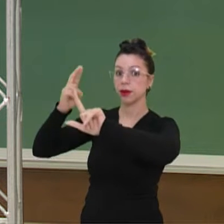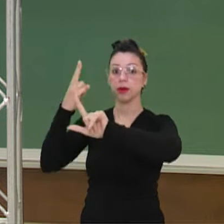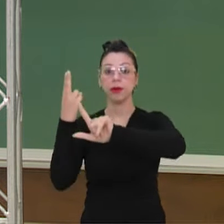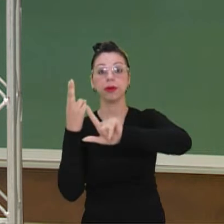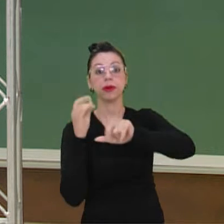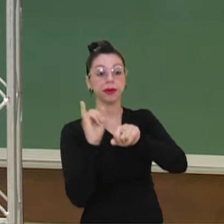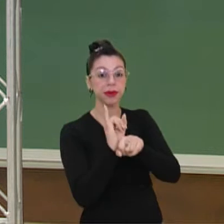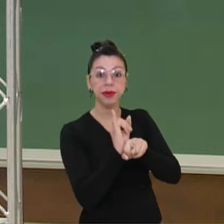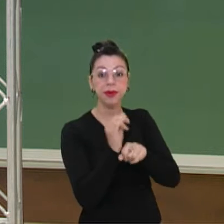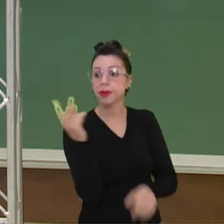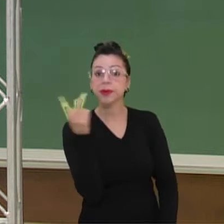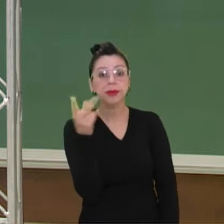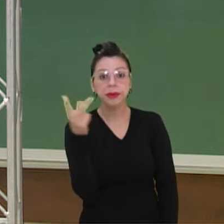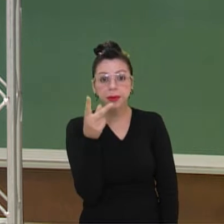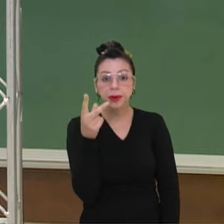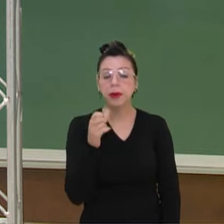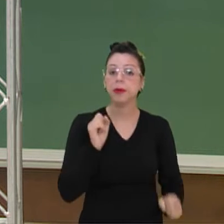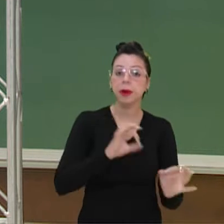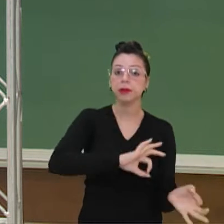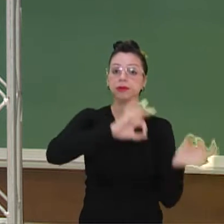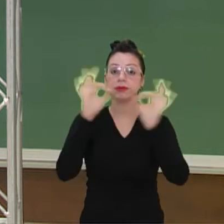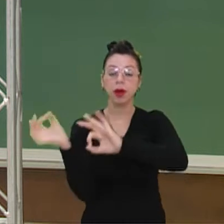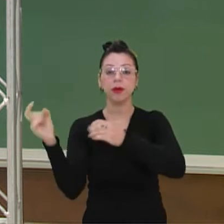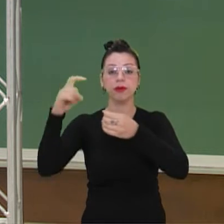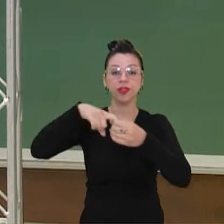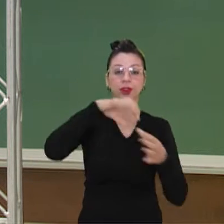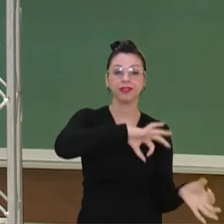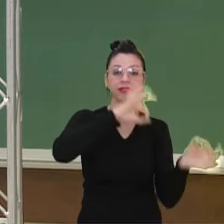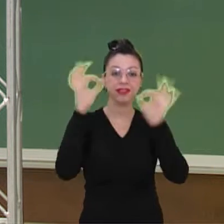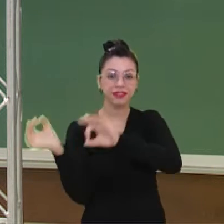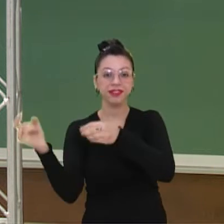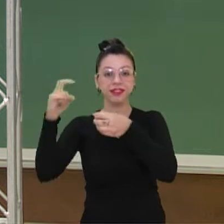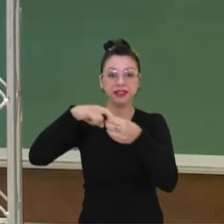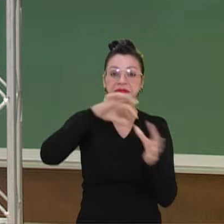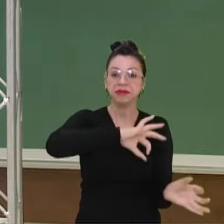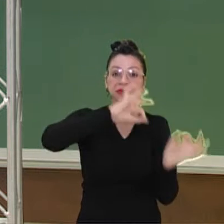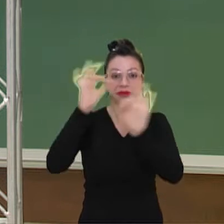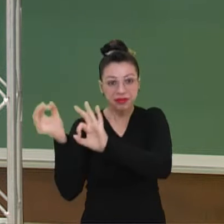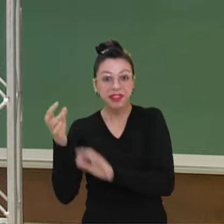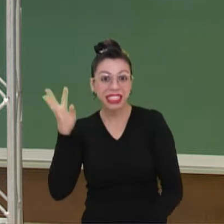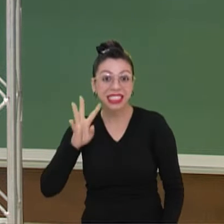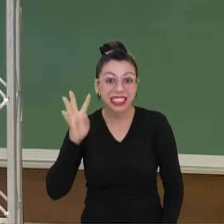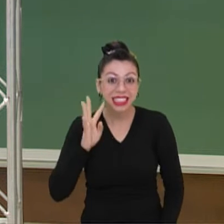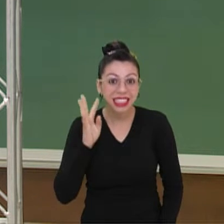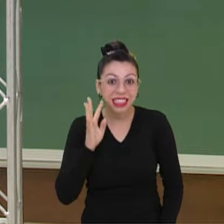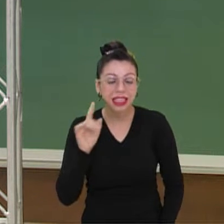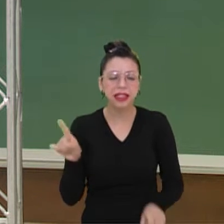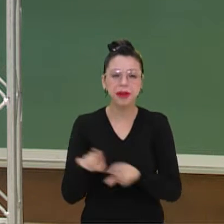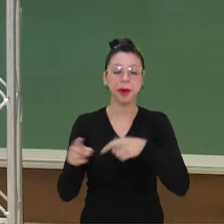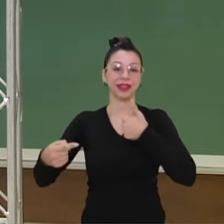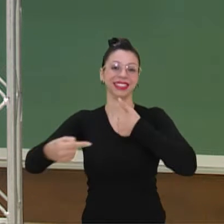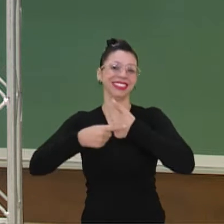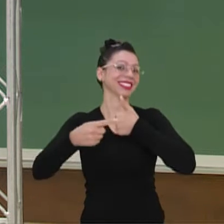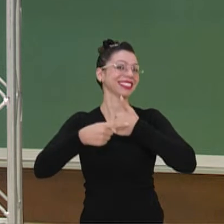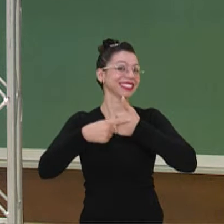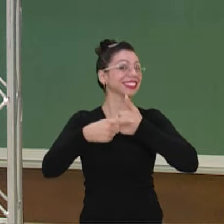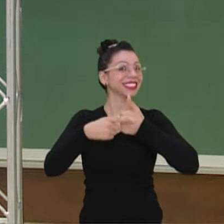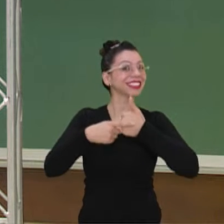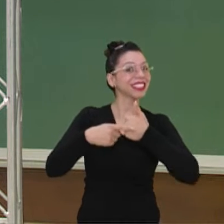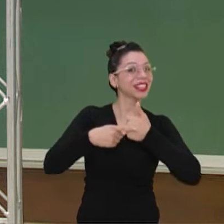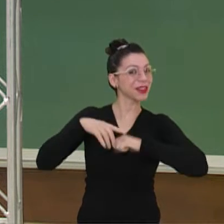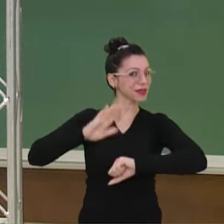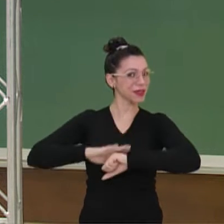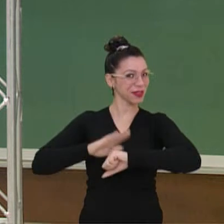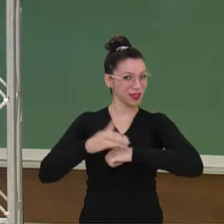YouTube. Você pode rever quantas vezes você quiser. Legal? E deixa o likezinho lá pro professor.